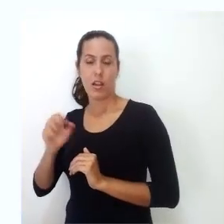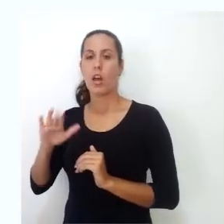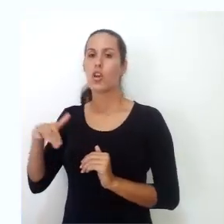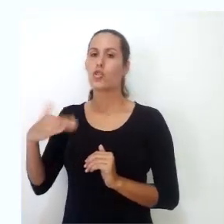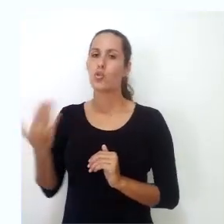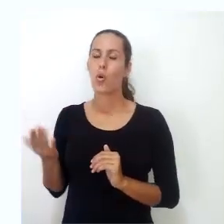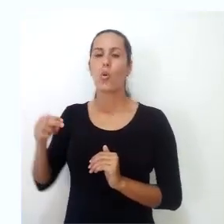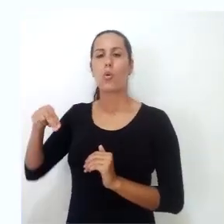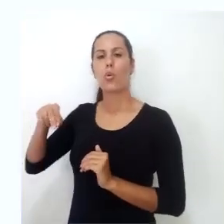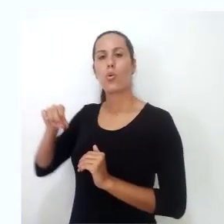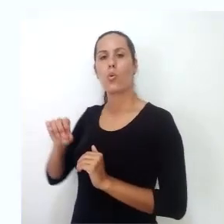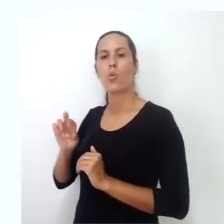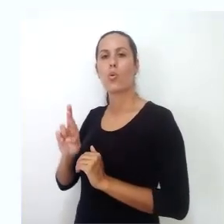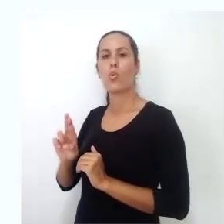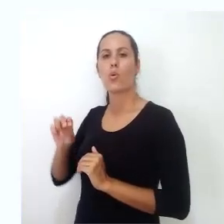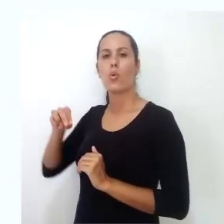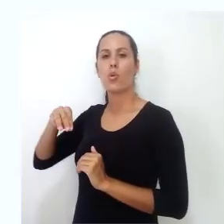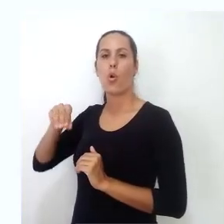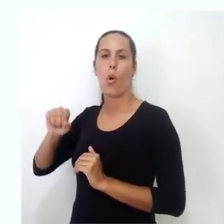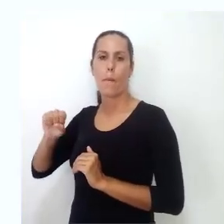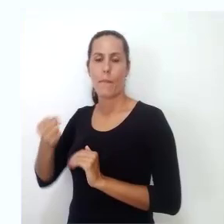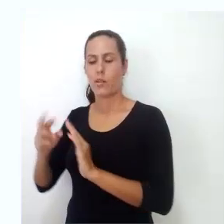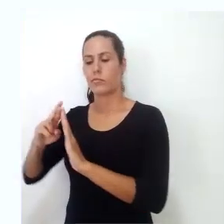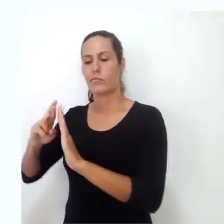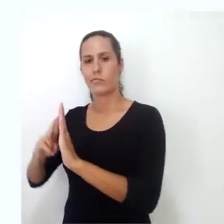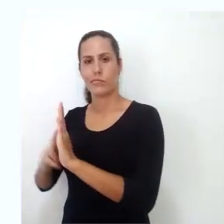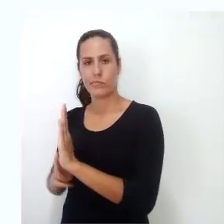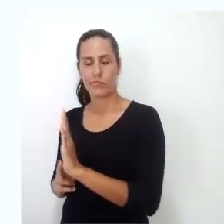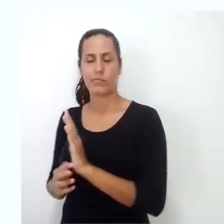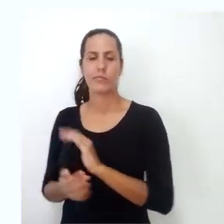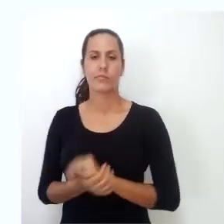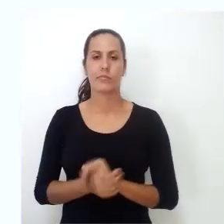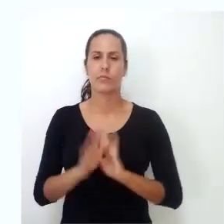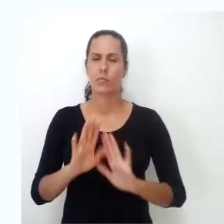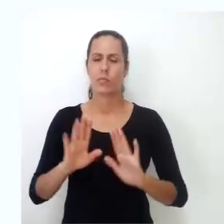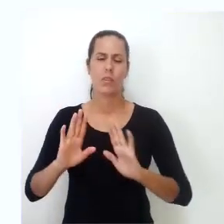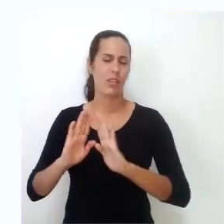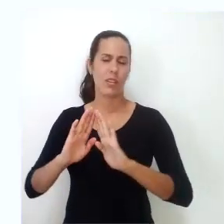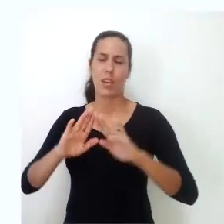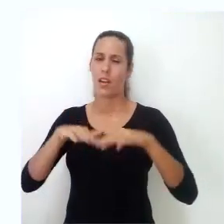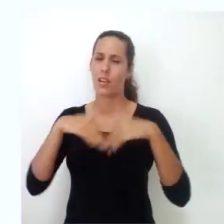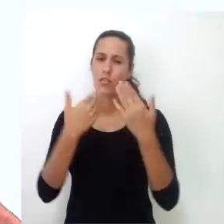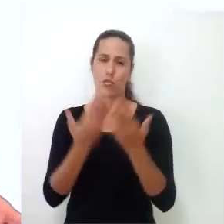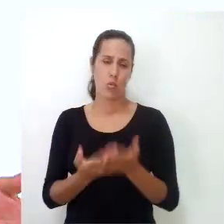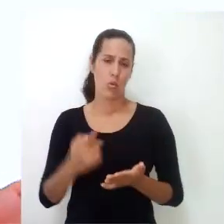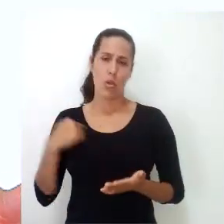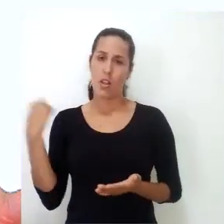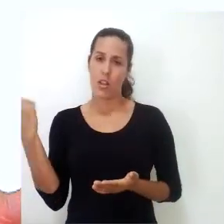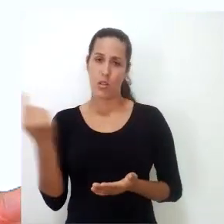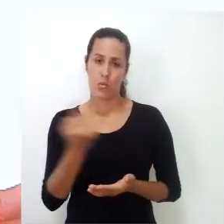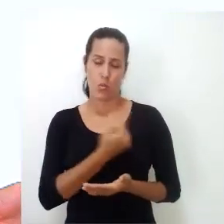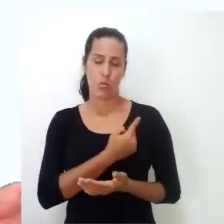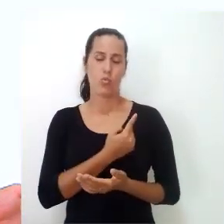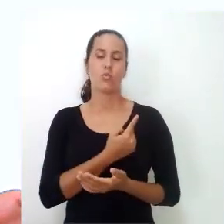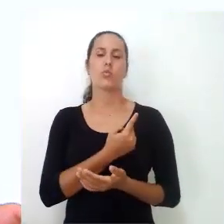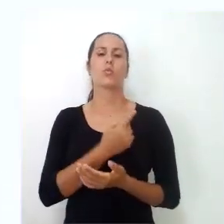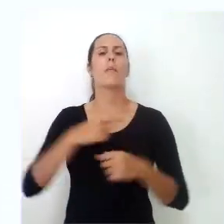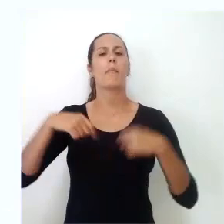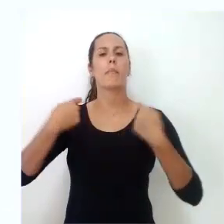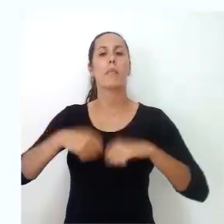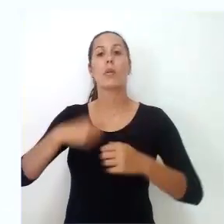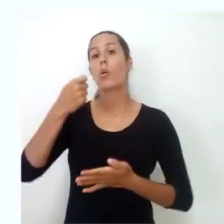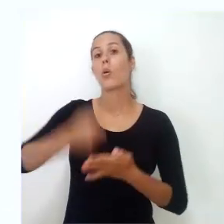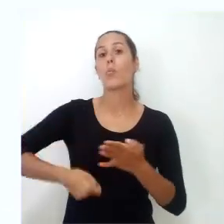escola que também nós, estudantes e professores, temos o quê? A obrigatoriedade de